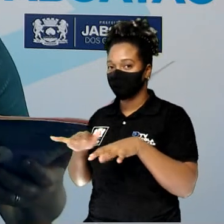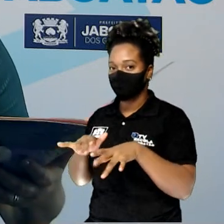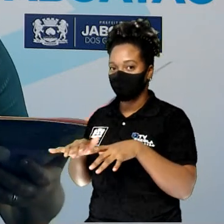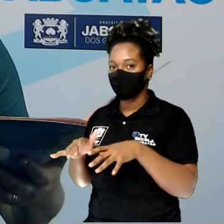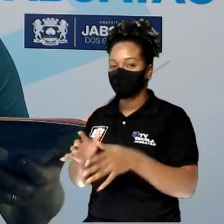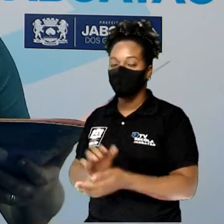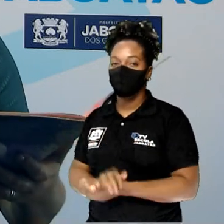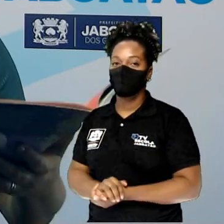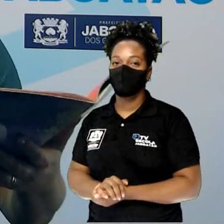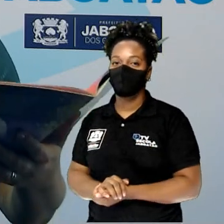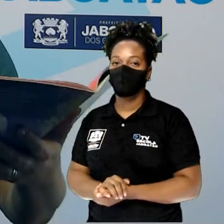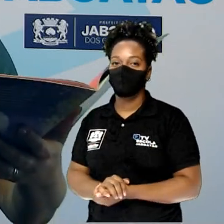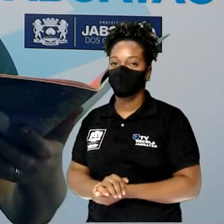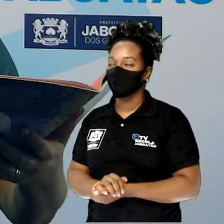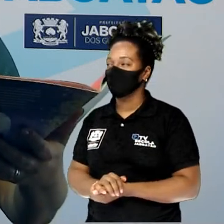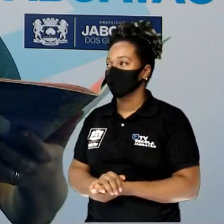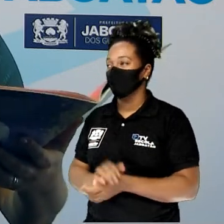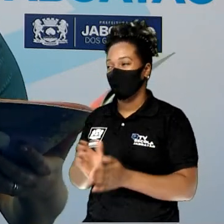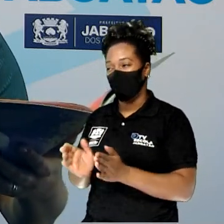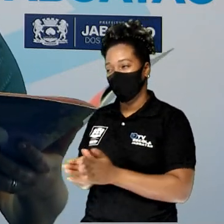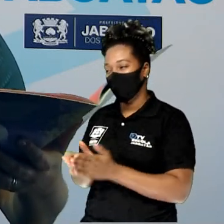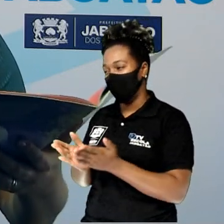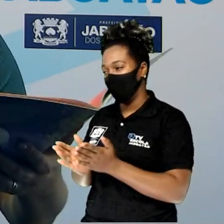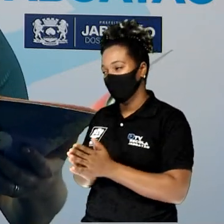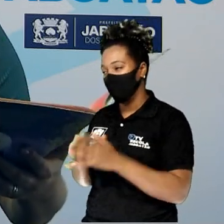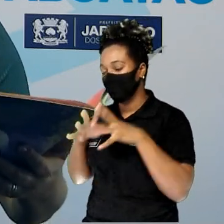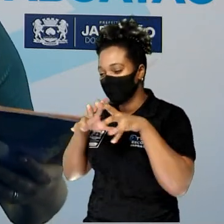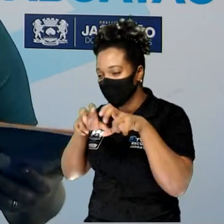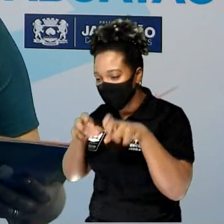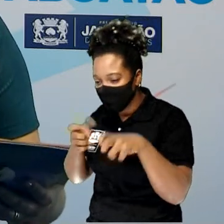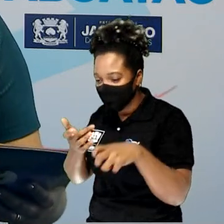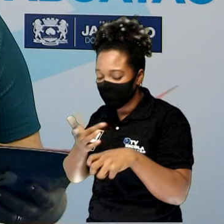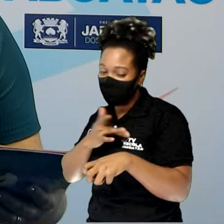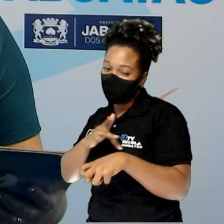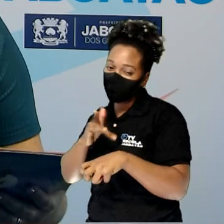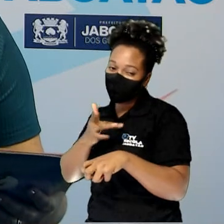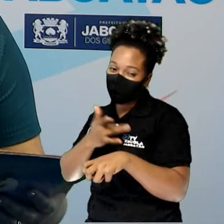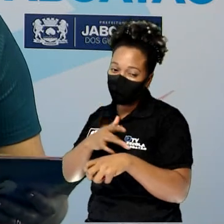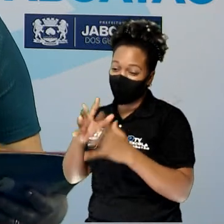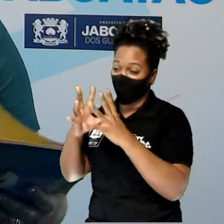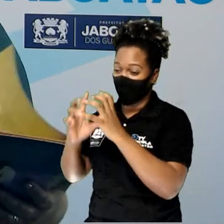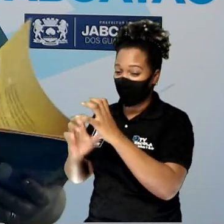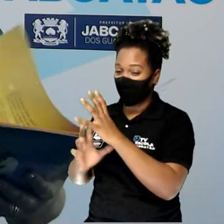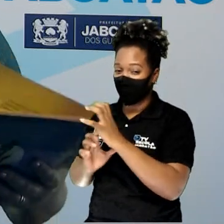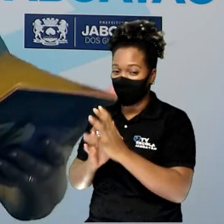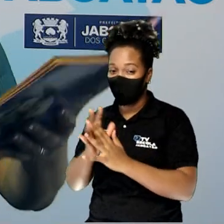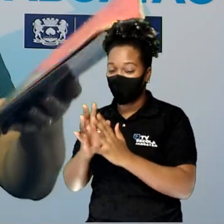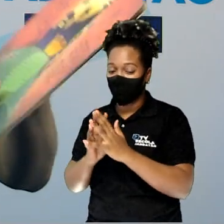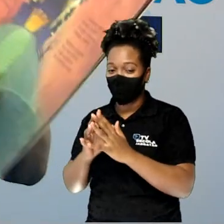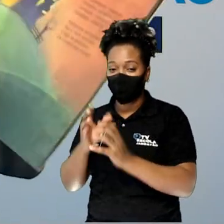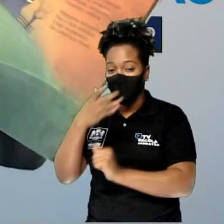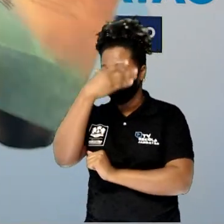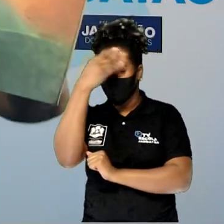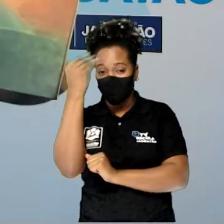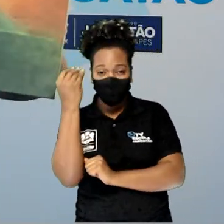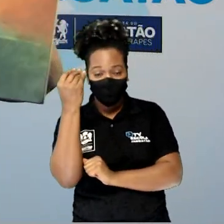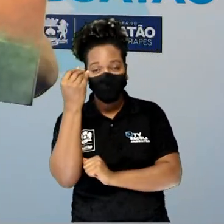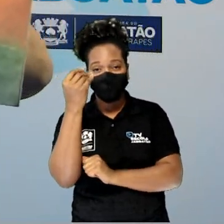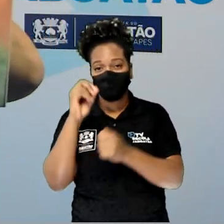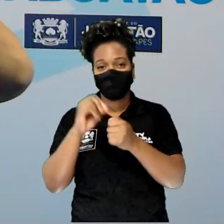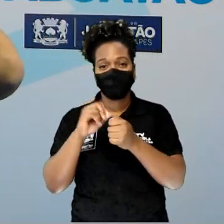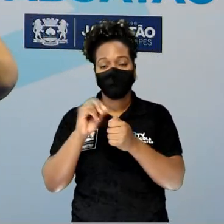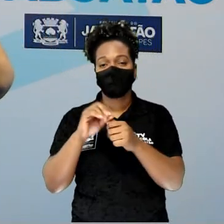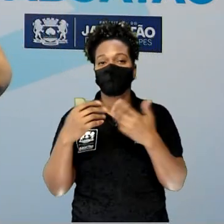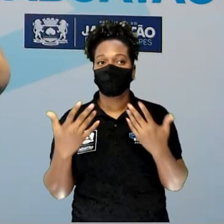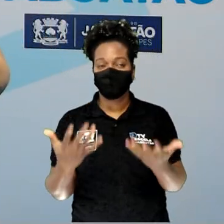carabina. Pobre do bichinho, fez a maior confusão e logo se esqueceu de cumprir ali sua missão.